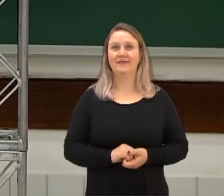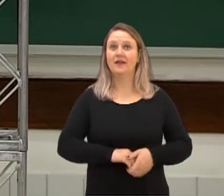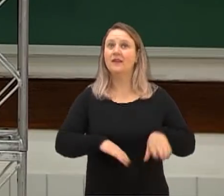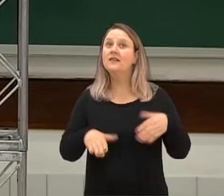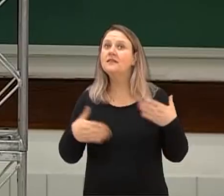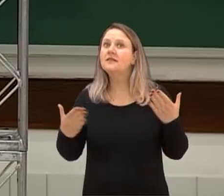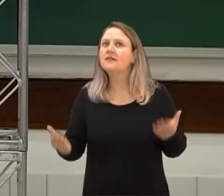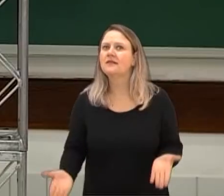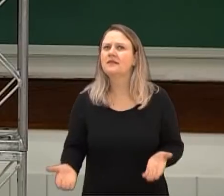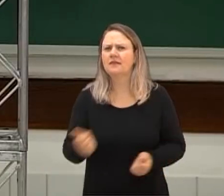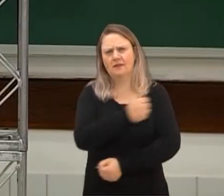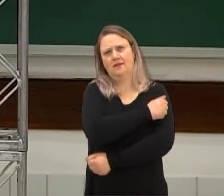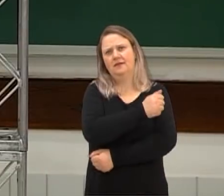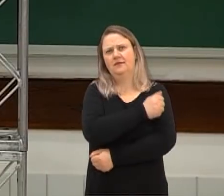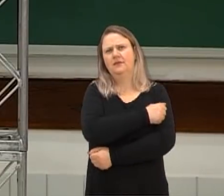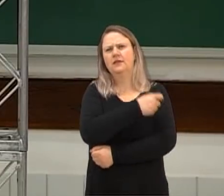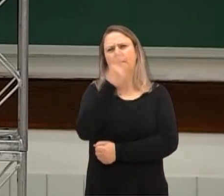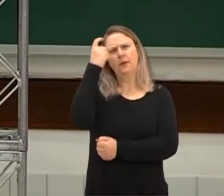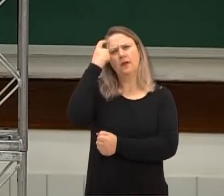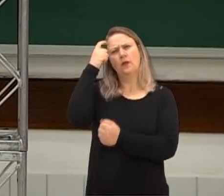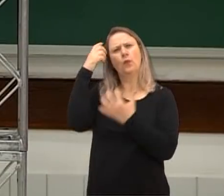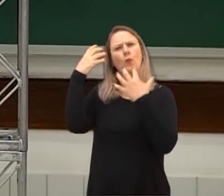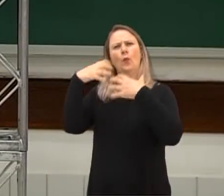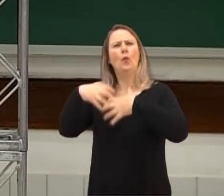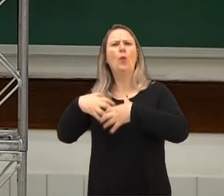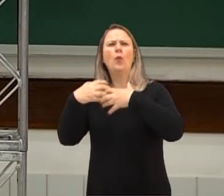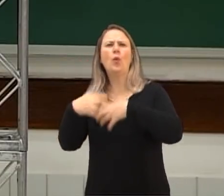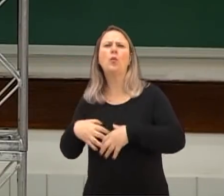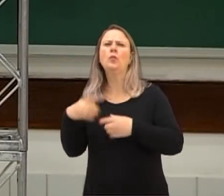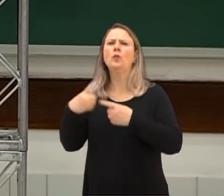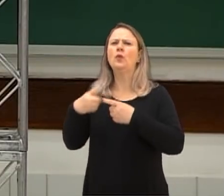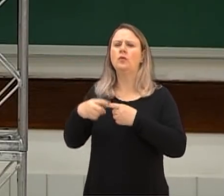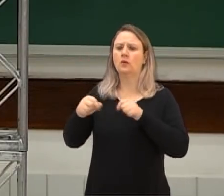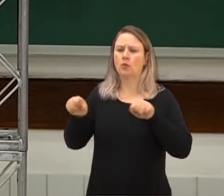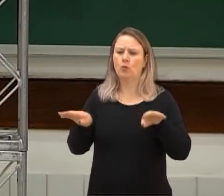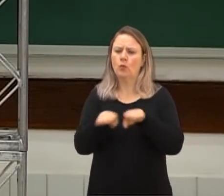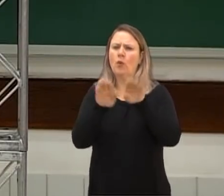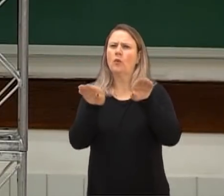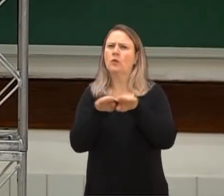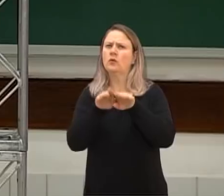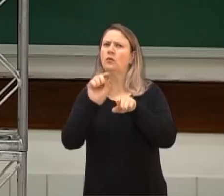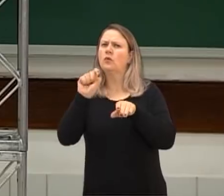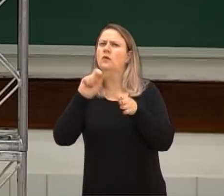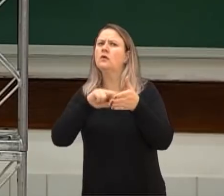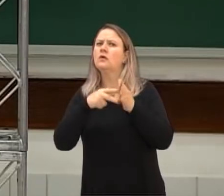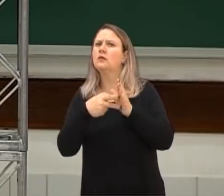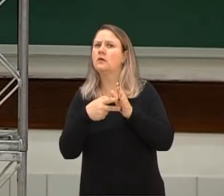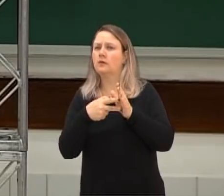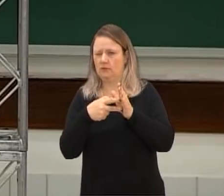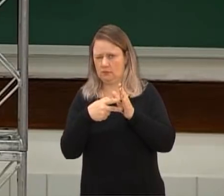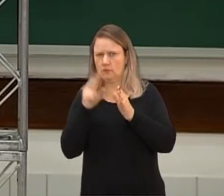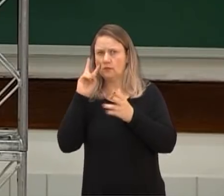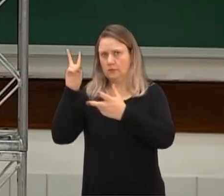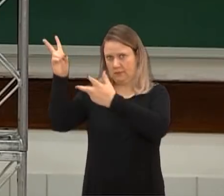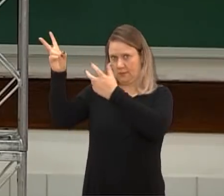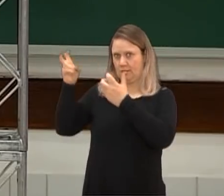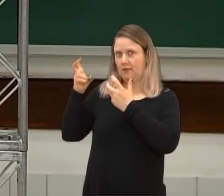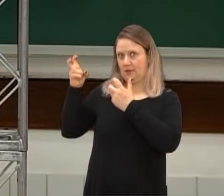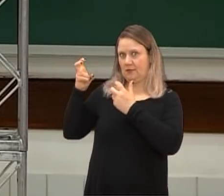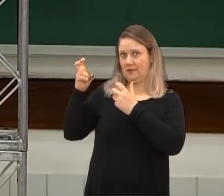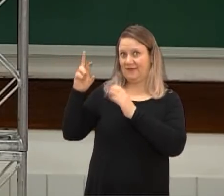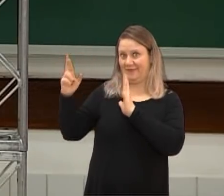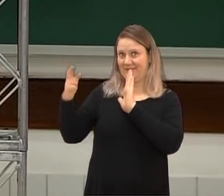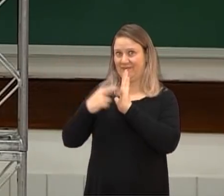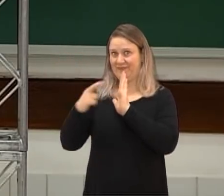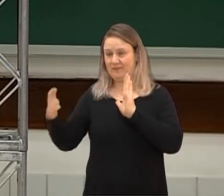E aí, queridos e queridas, pensaram por que as placas tectônicas se movimentam e o que são as placas tectônicas? Então, as